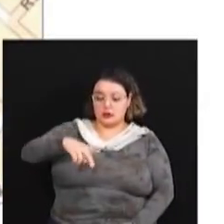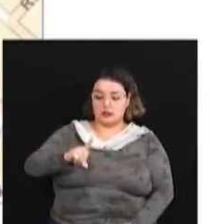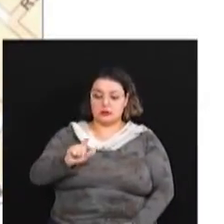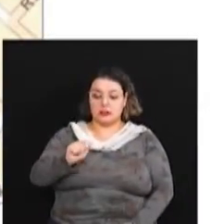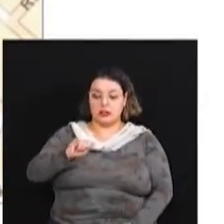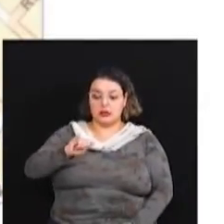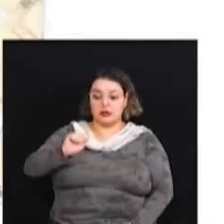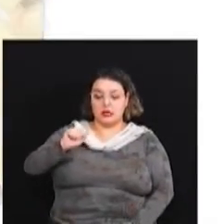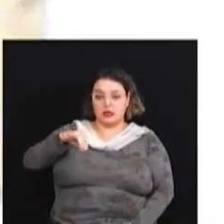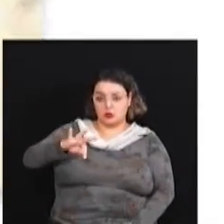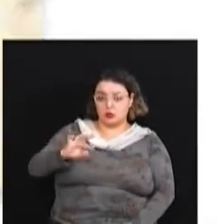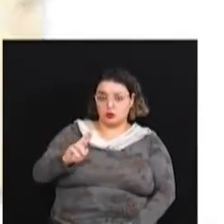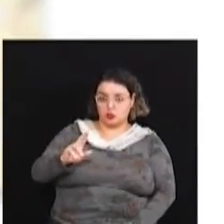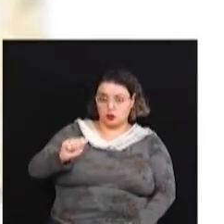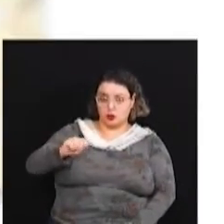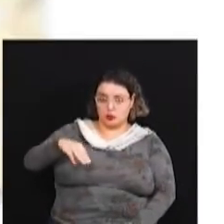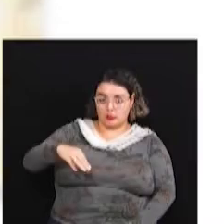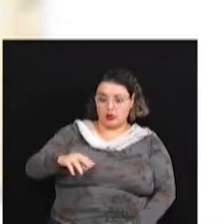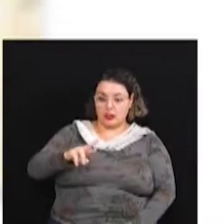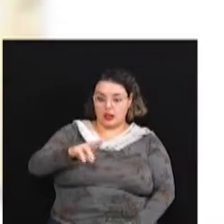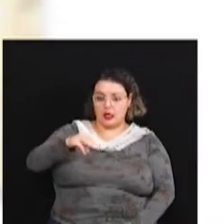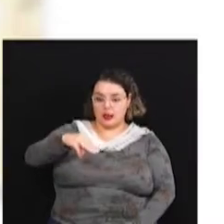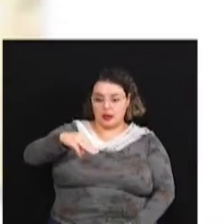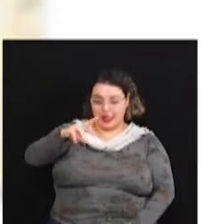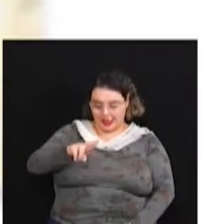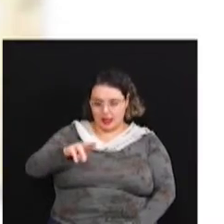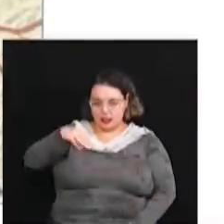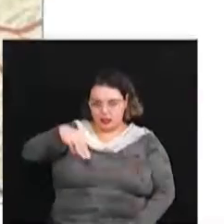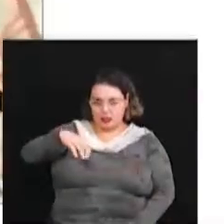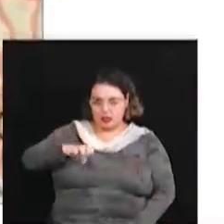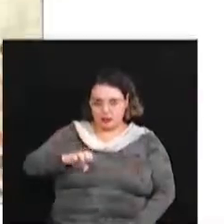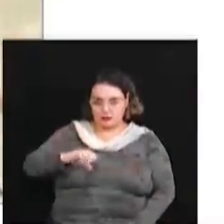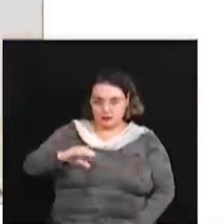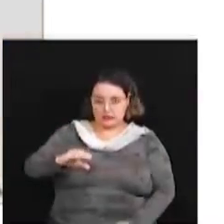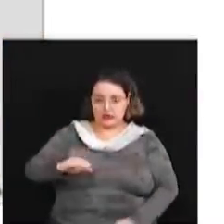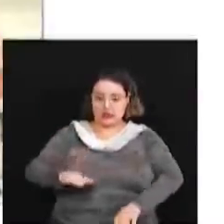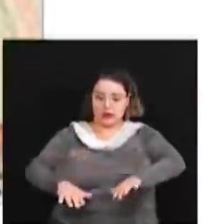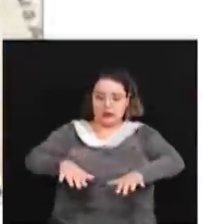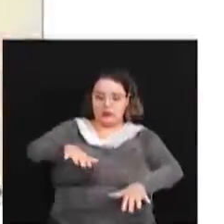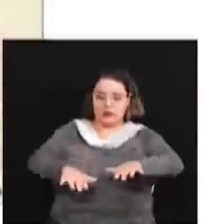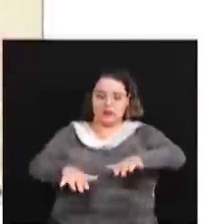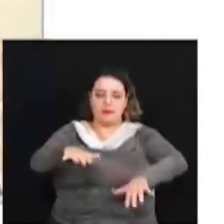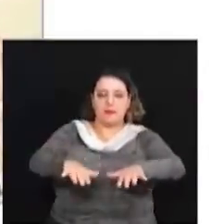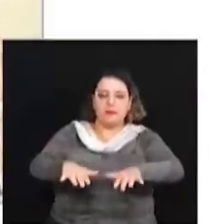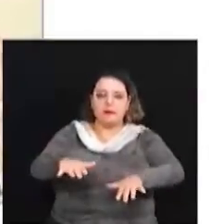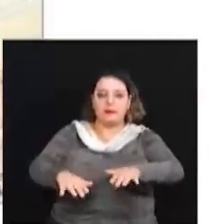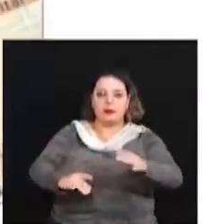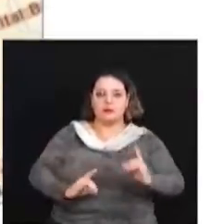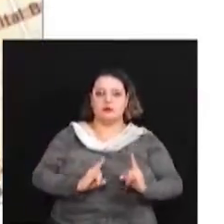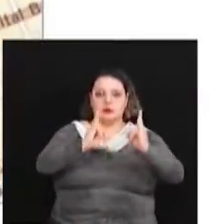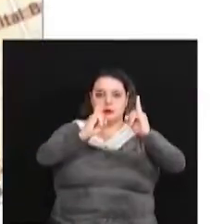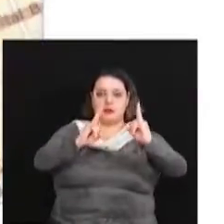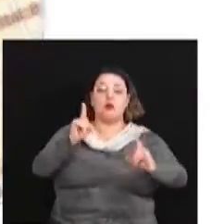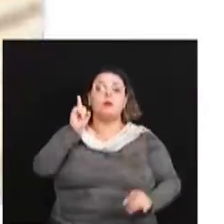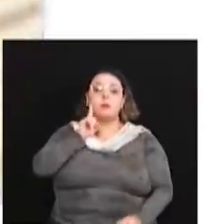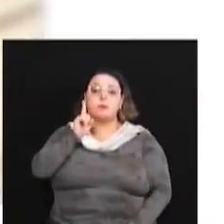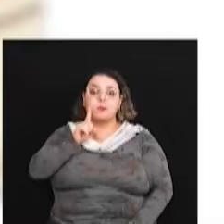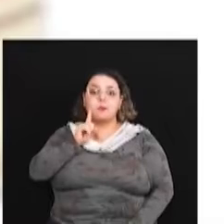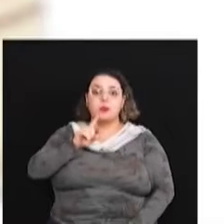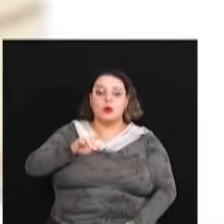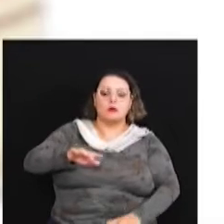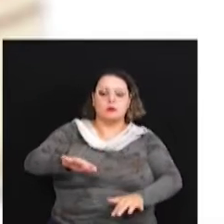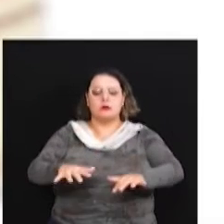Indaiatuba, um usuário disse que sentiu o chão do prédio balançar. E em Americana, essa outra pessoa escreveu